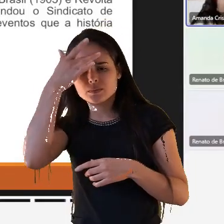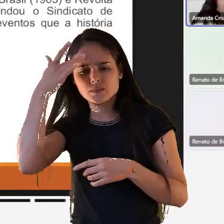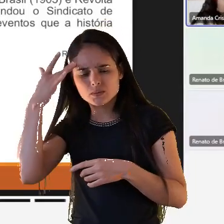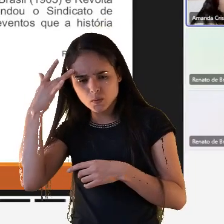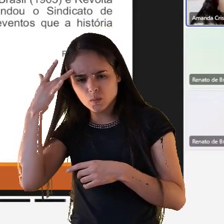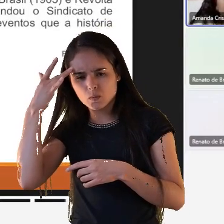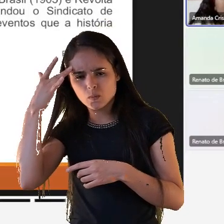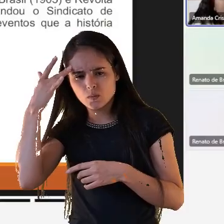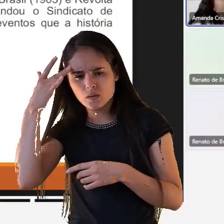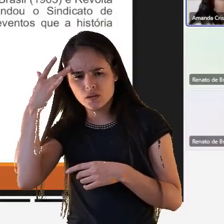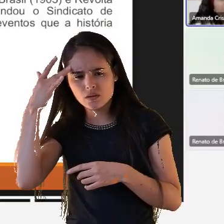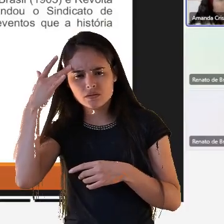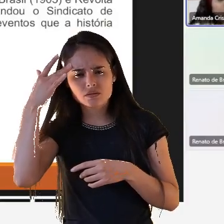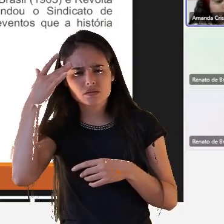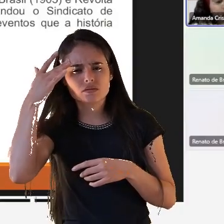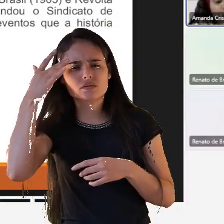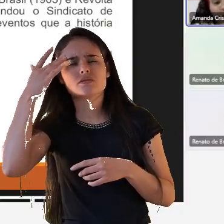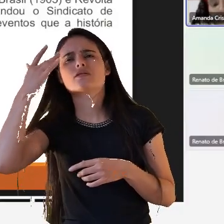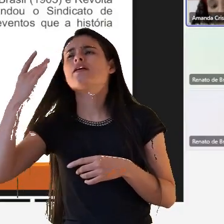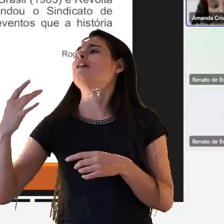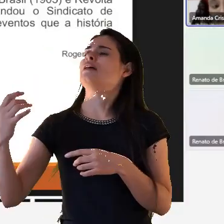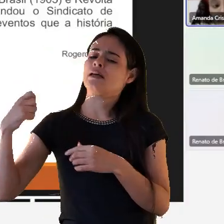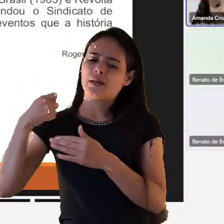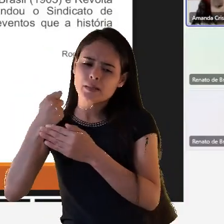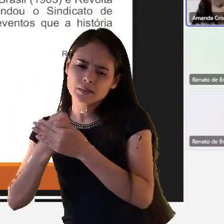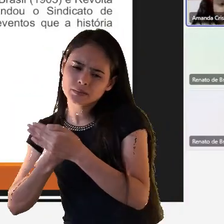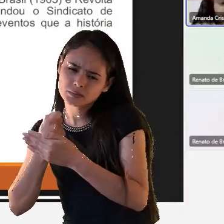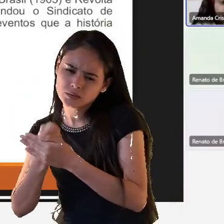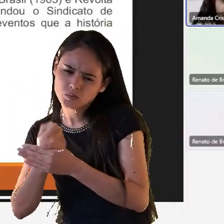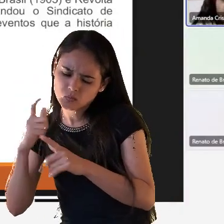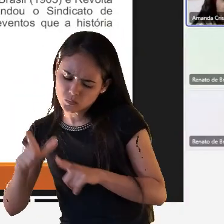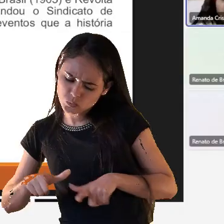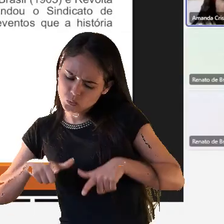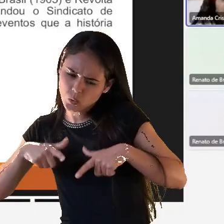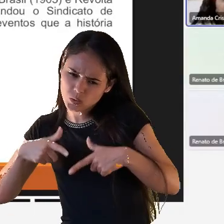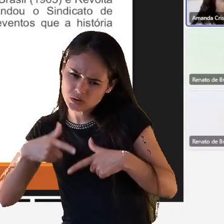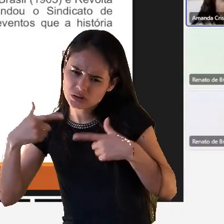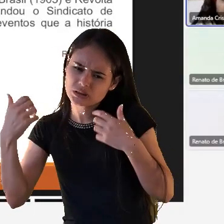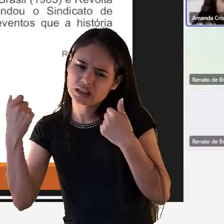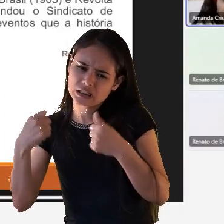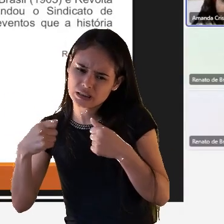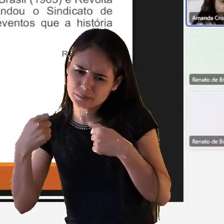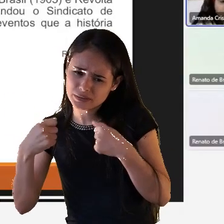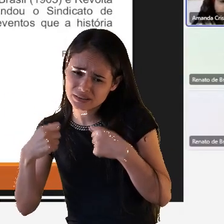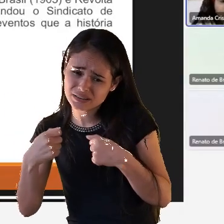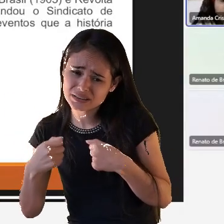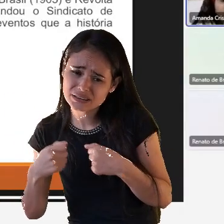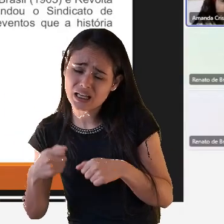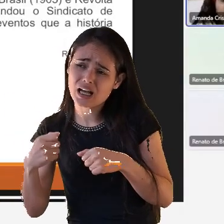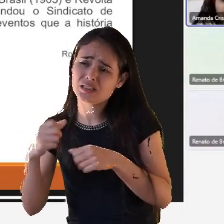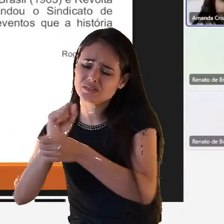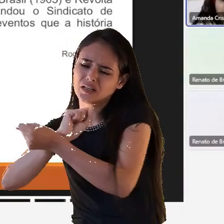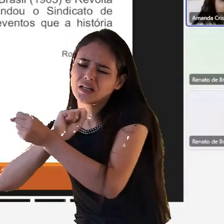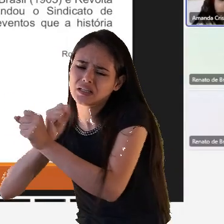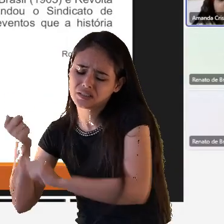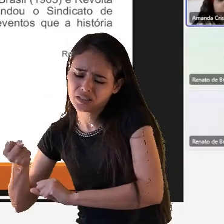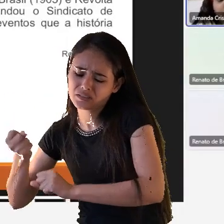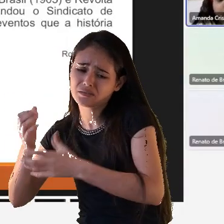trabalho, nós temos alguns nomes assim importantes, né? Lá no século XVIII, por